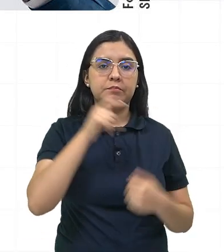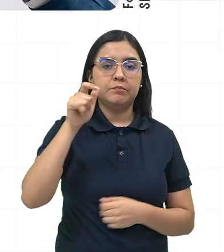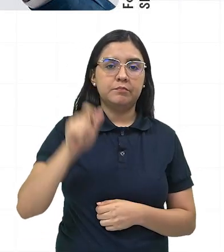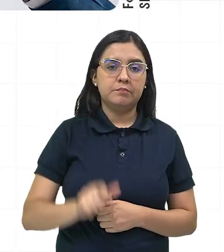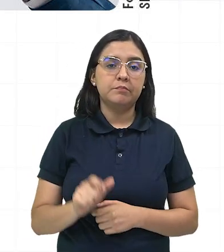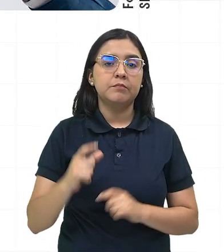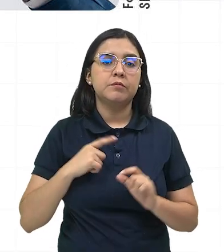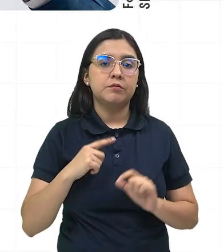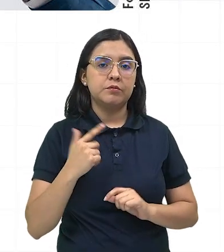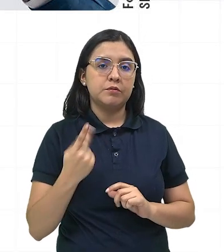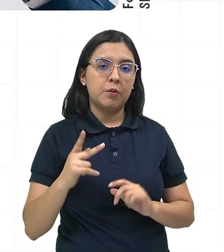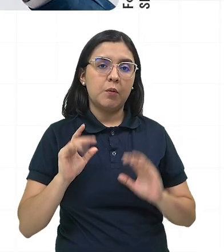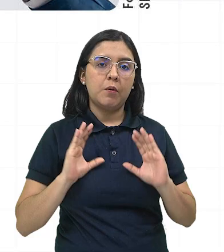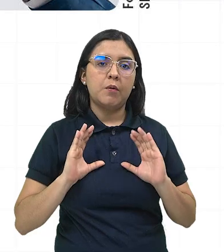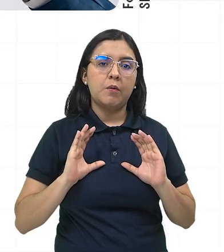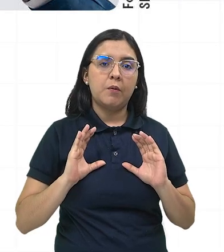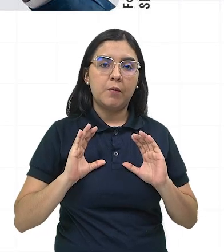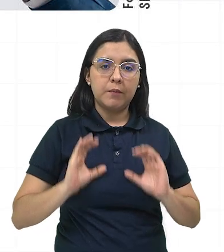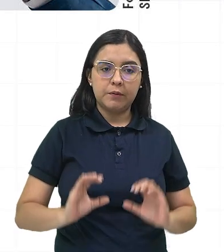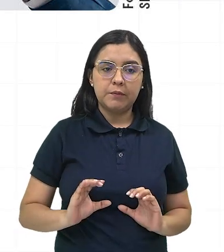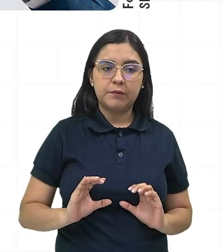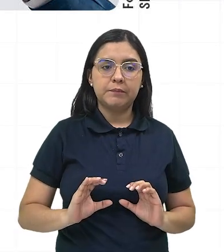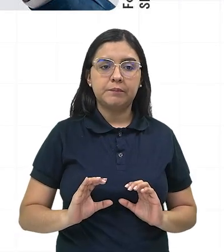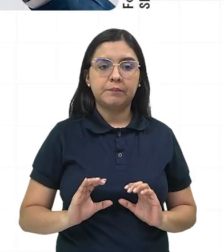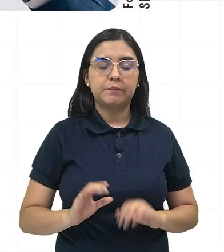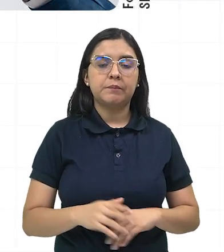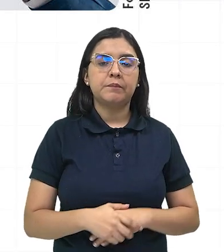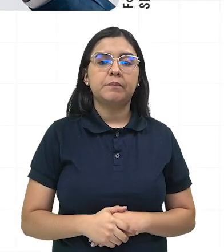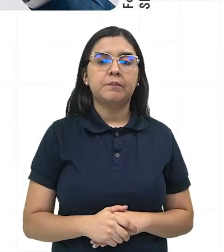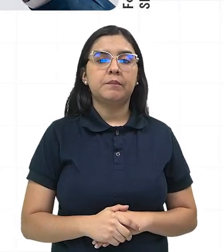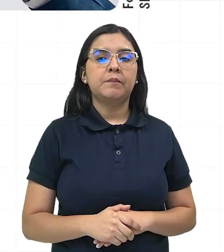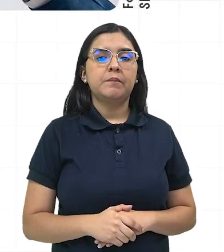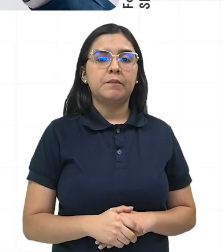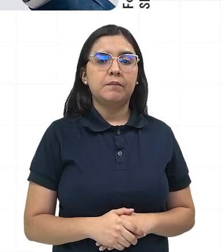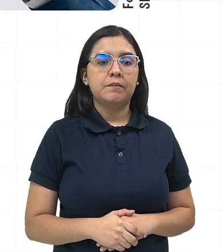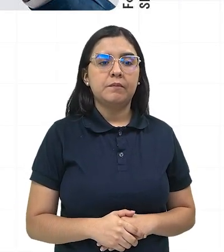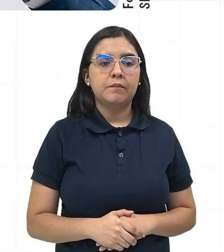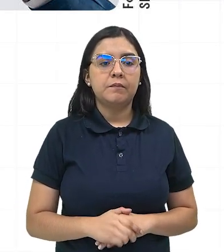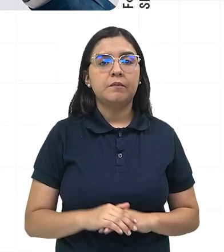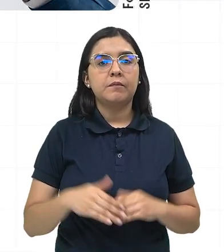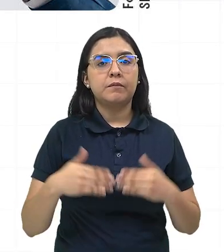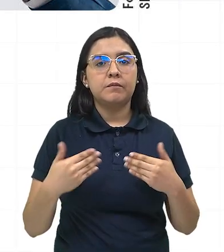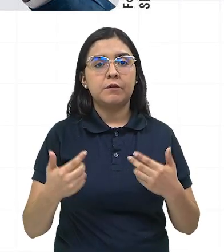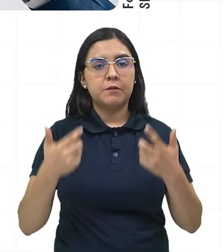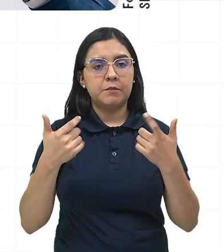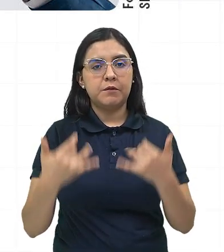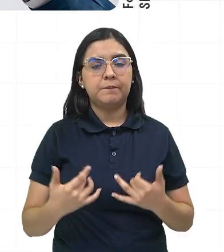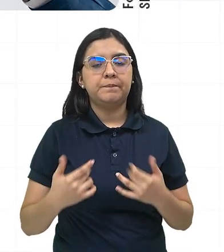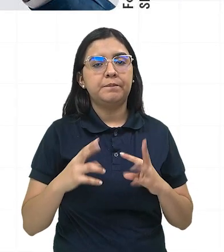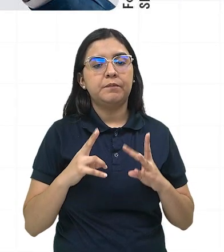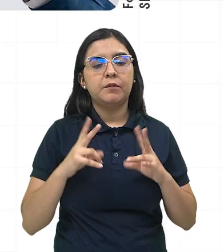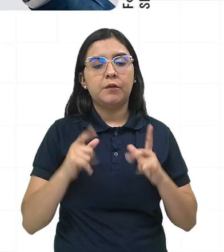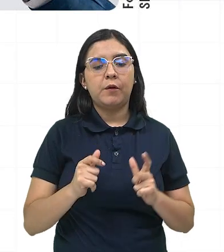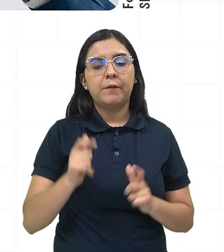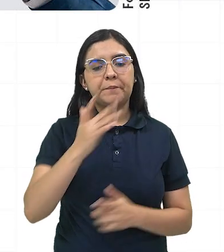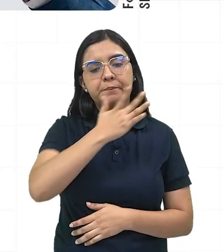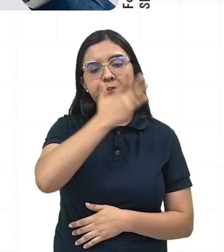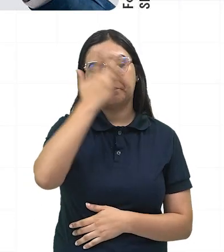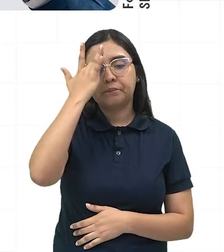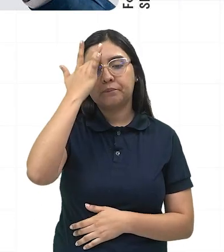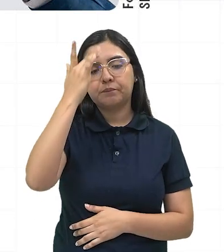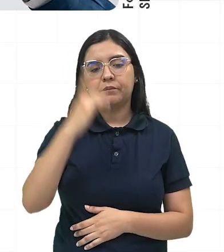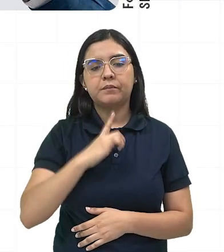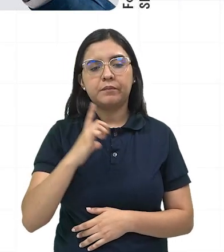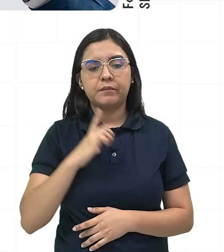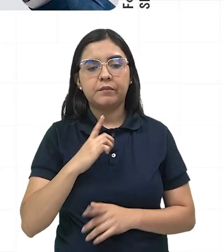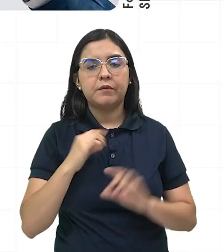terreno dos seus atos. E aqui nós podemos falar o seguinte, que toda pessoa é dotada